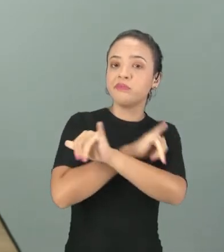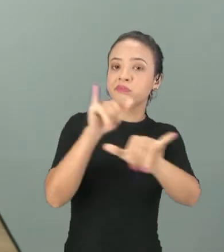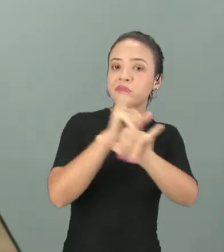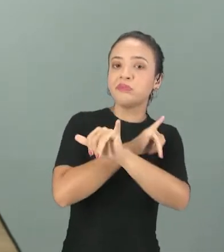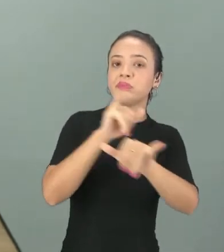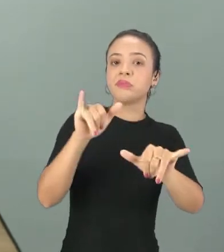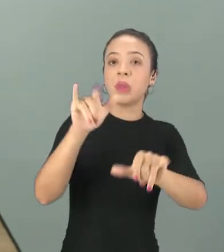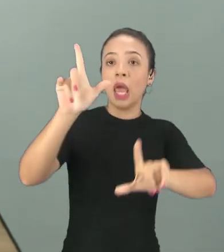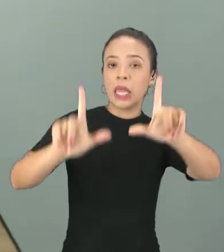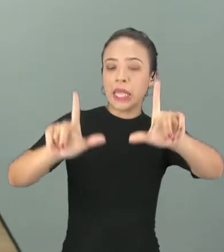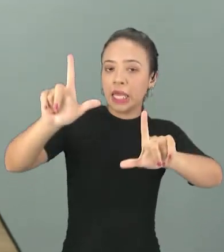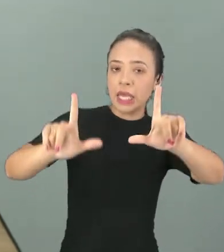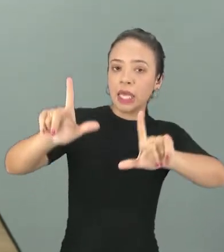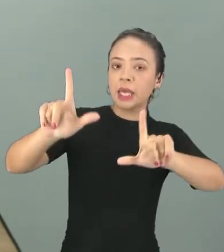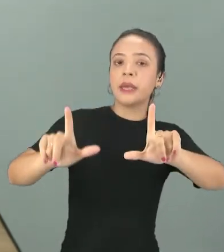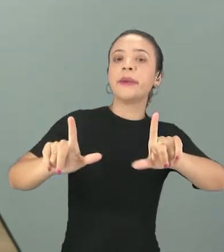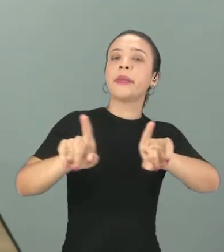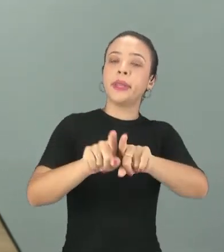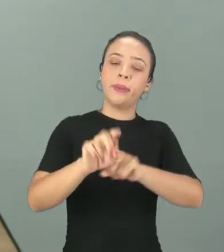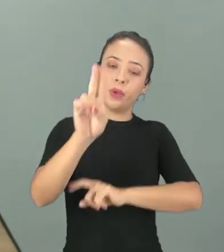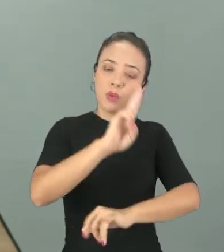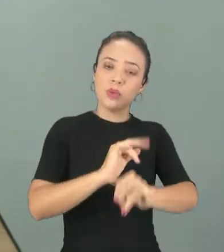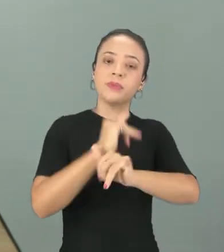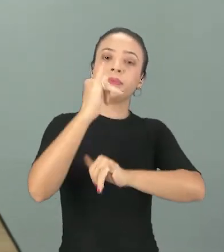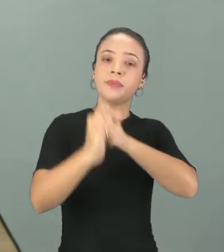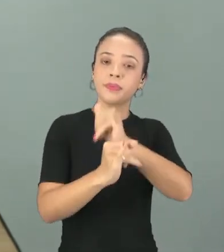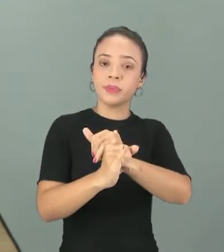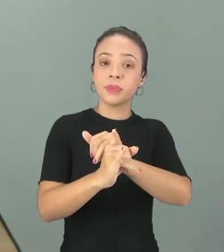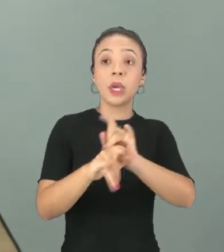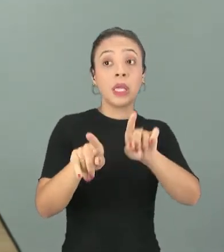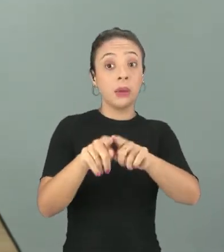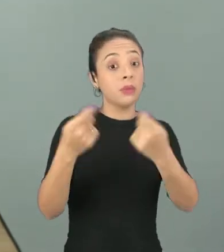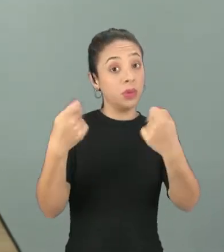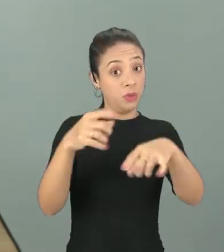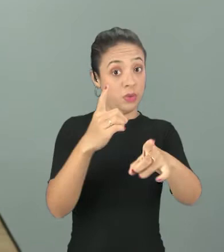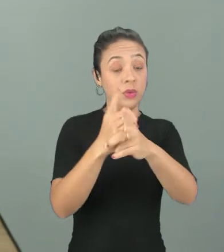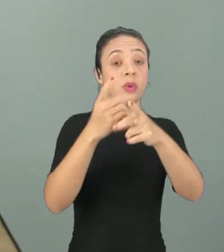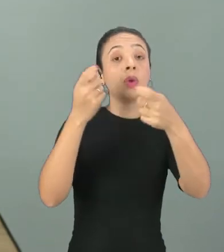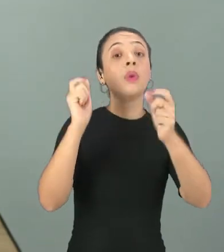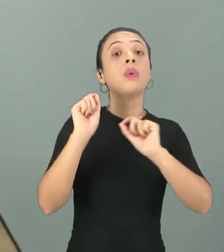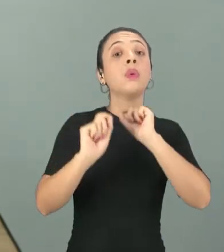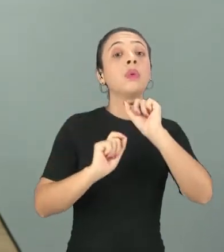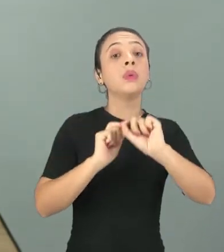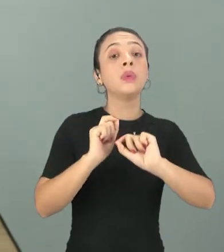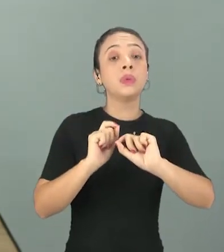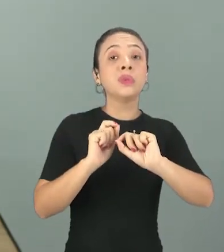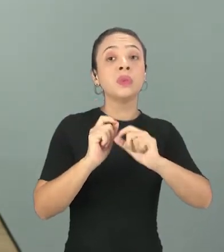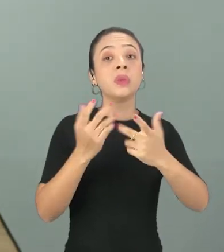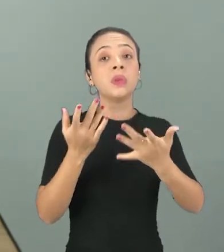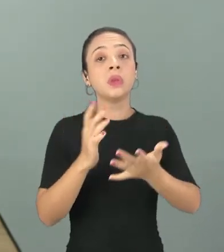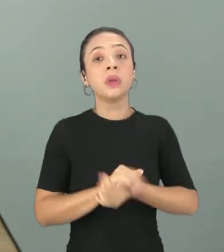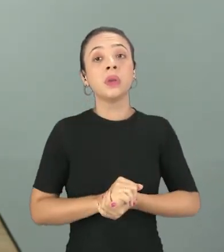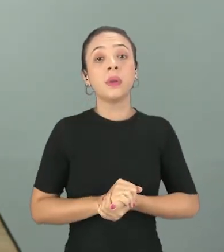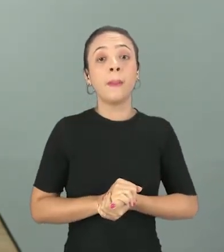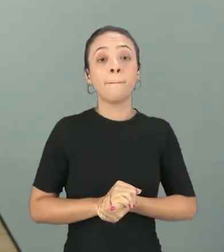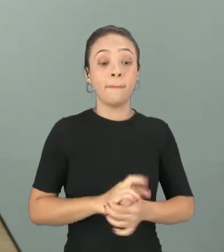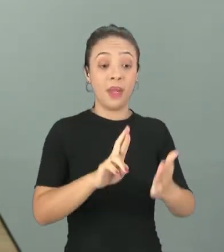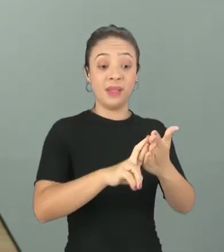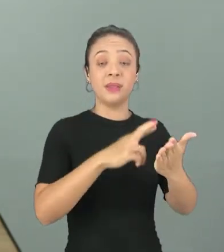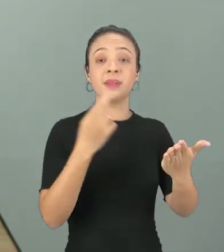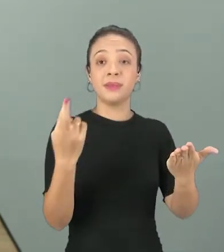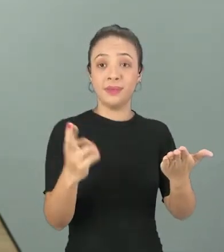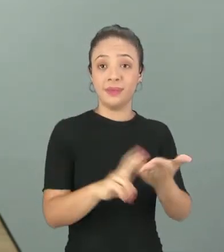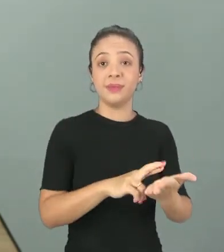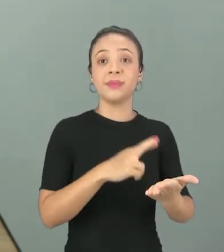nos telejornais, nos jornais digitais, mas também a gente pode encontrar notícias nas revistas, é